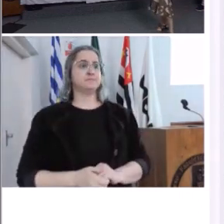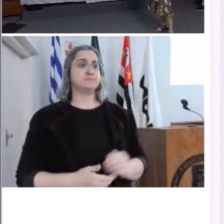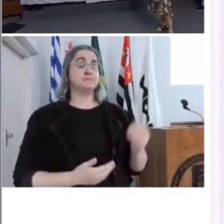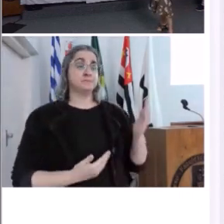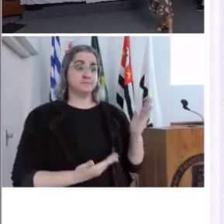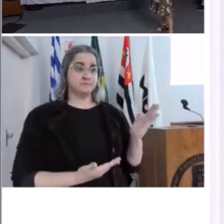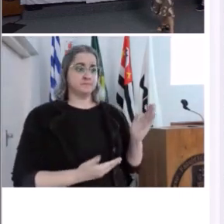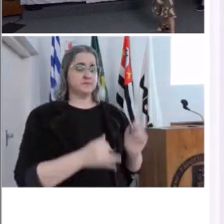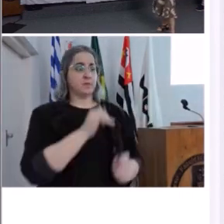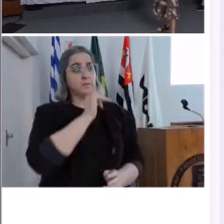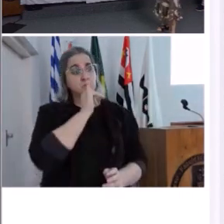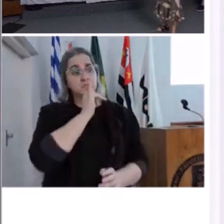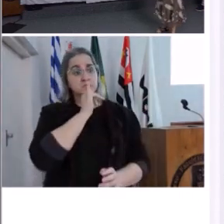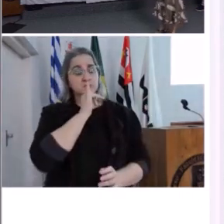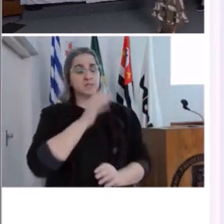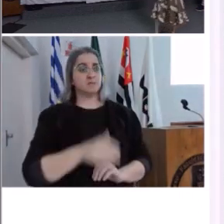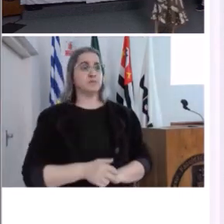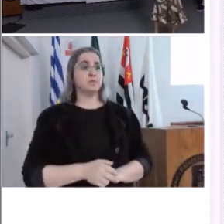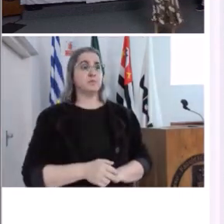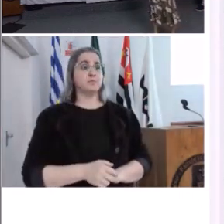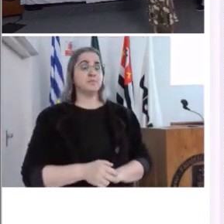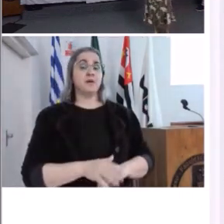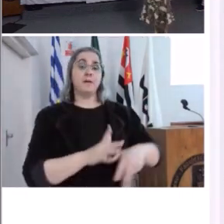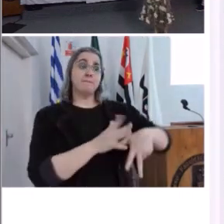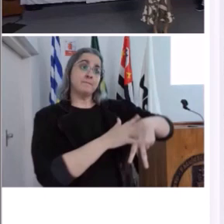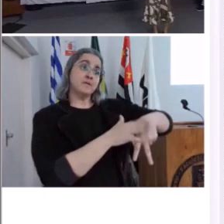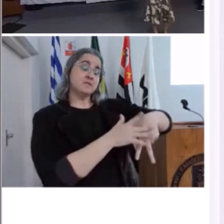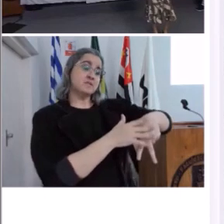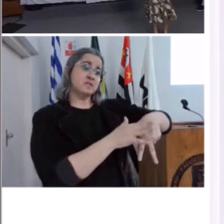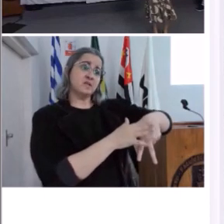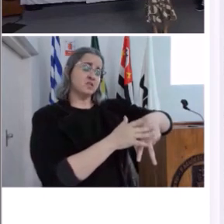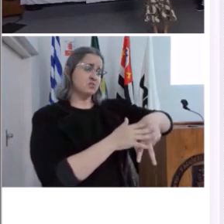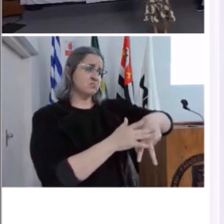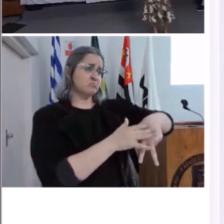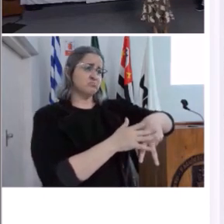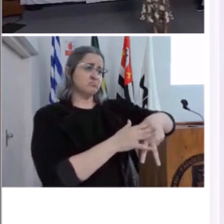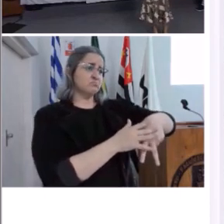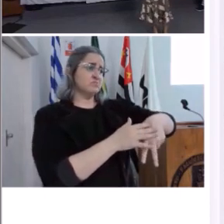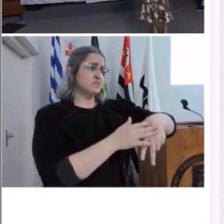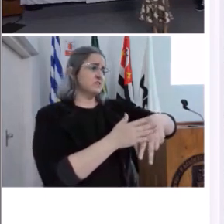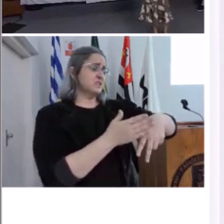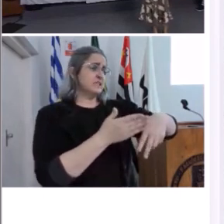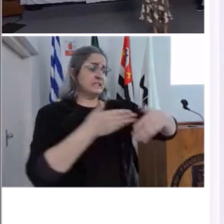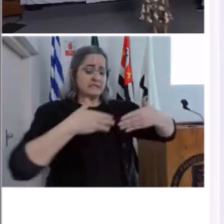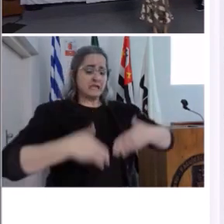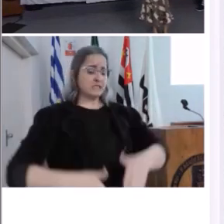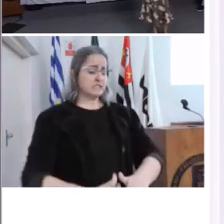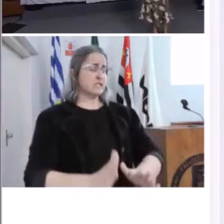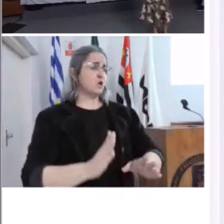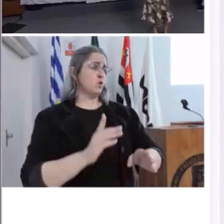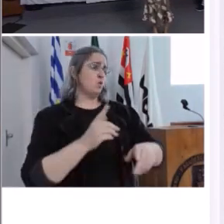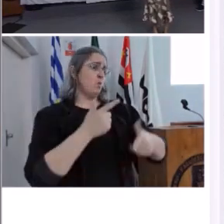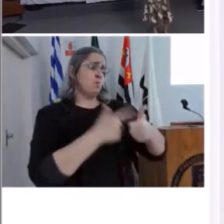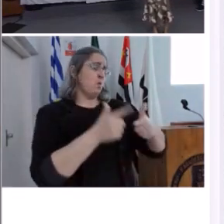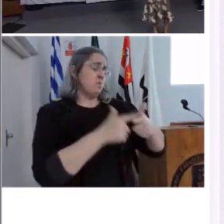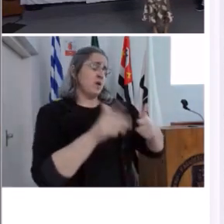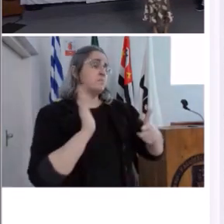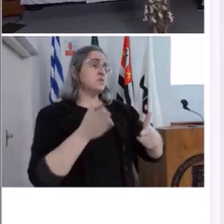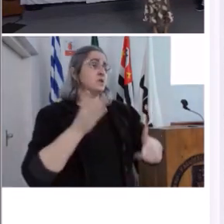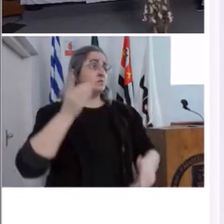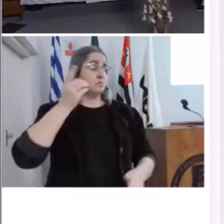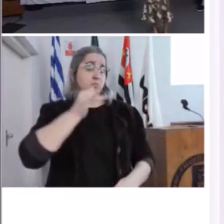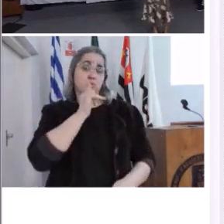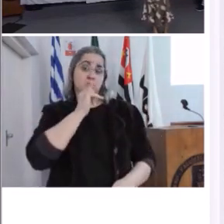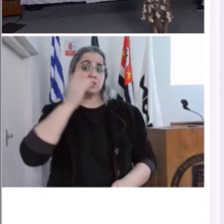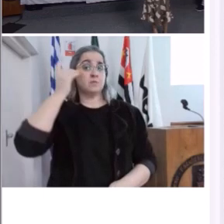nós temos, por exemplo, pacientes com anomalias congênitas, né? Então, o síndrome de Down, por exemplo, é uma